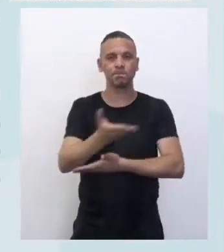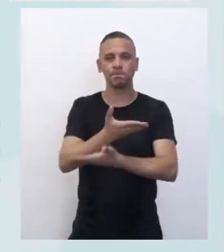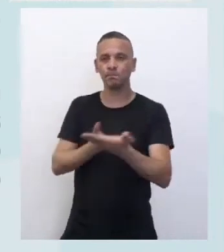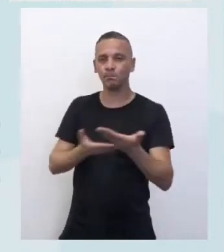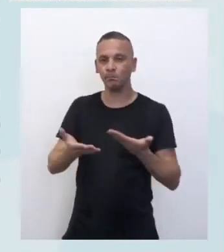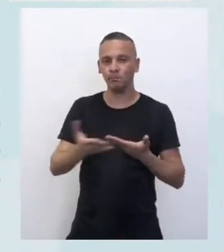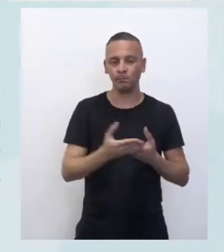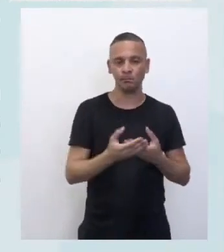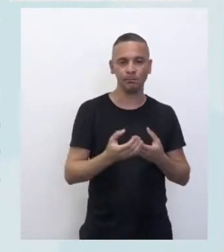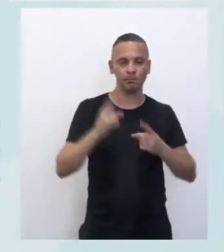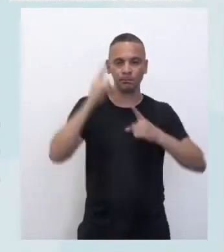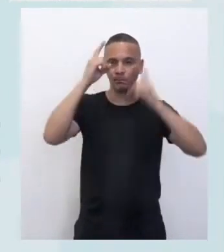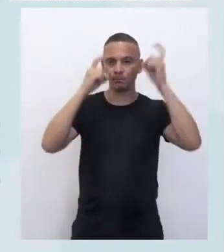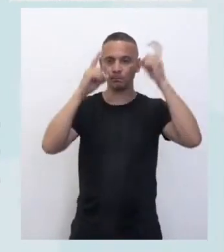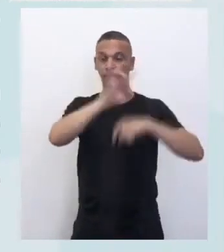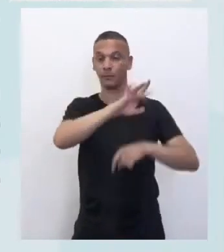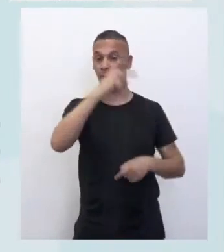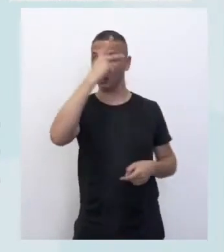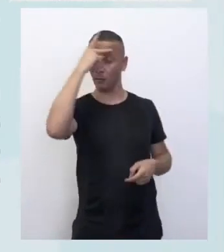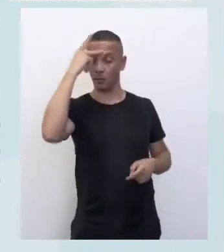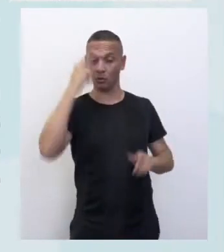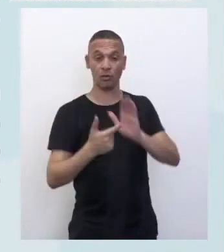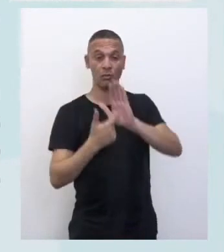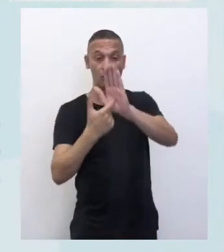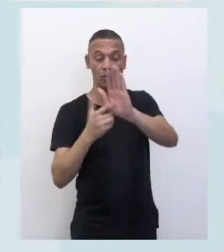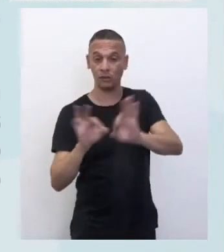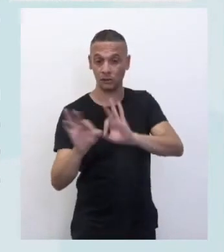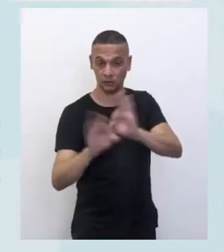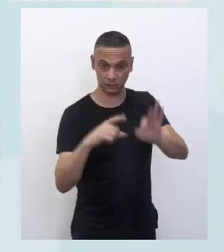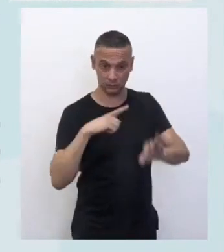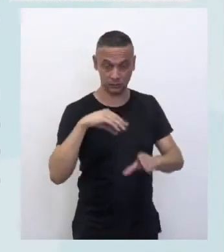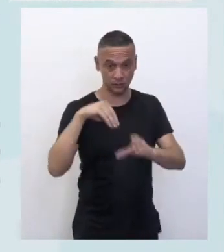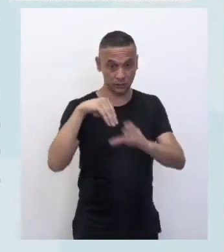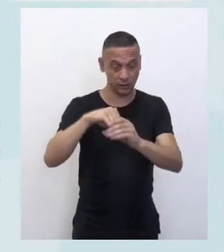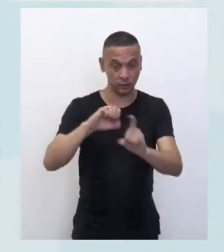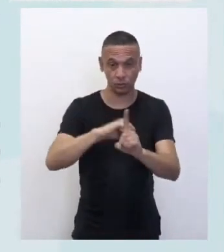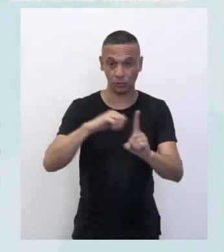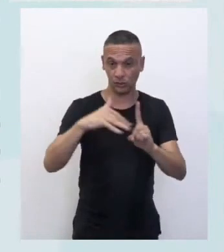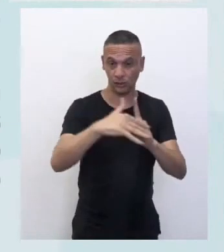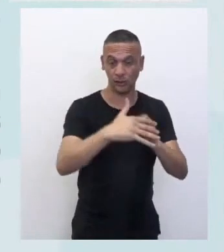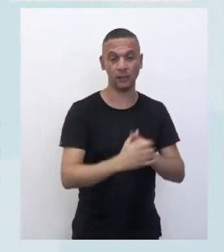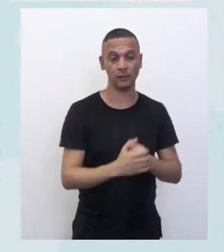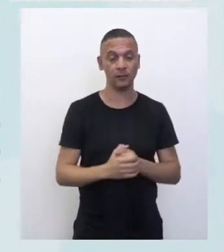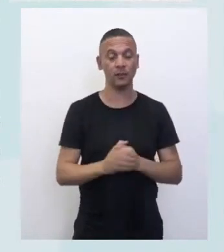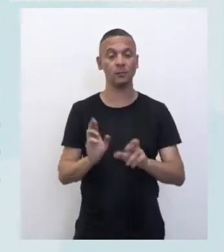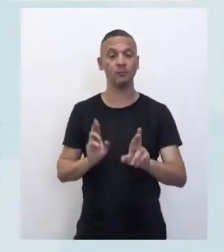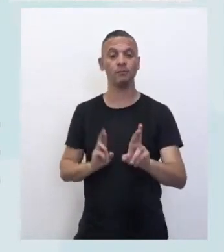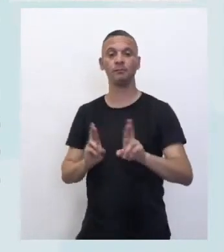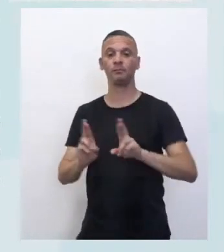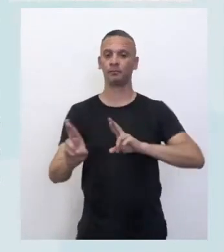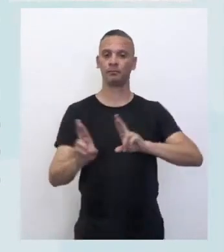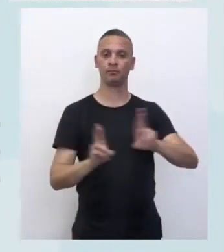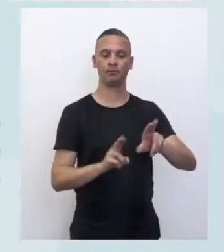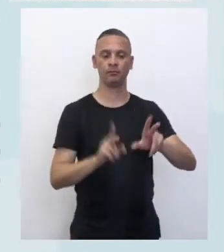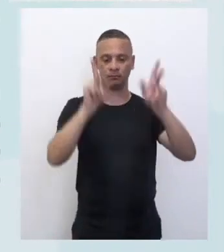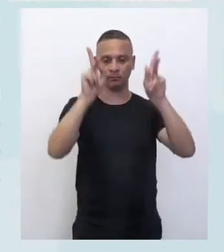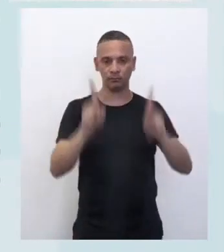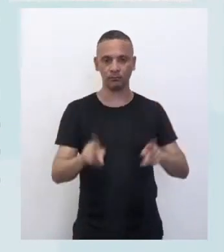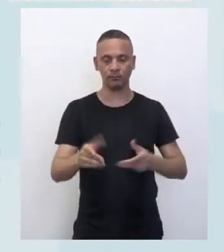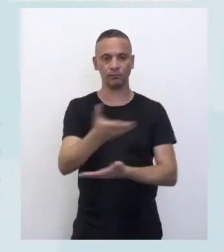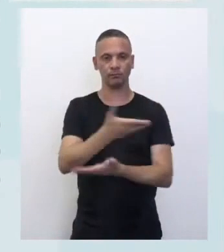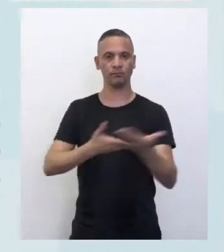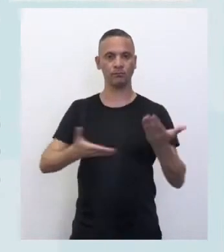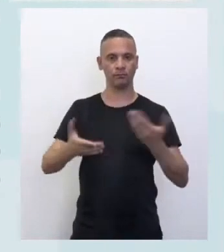da expressão que cada indivíduo compartilha dentro dessa sociedade, das relações interpessoais, ou seja,